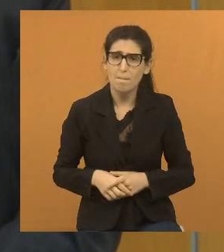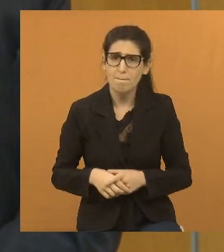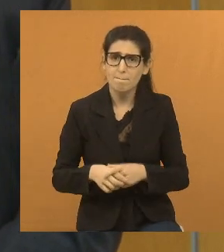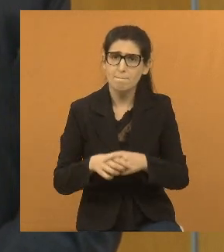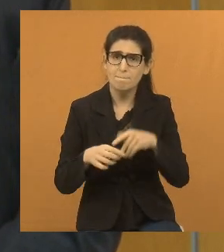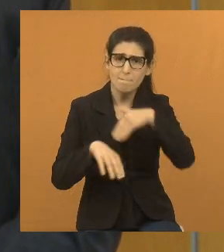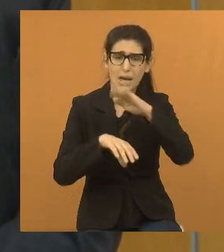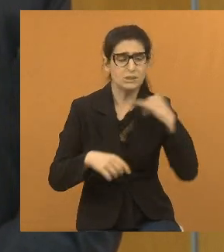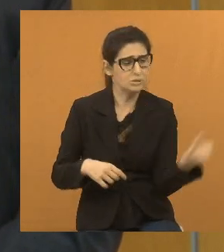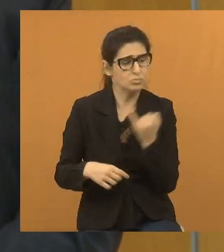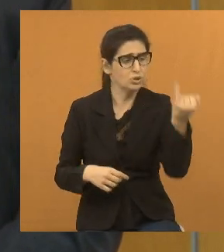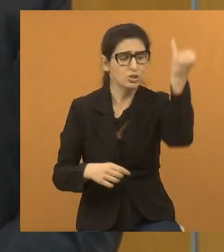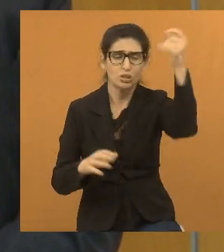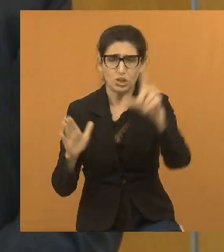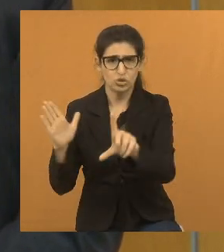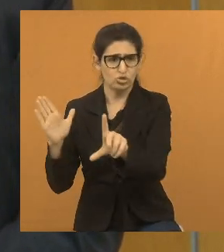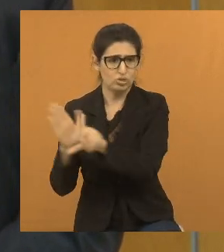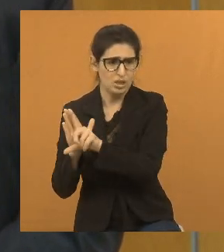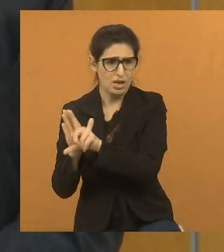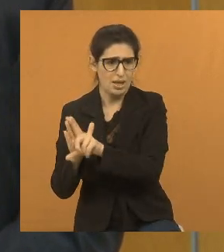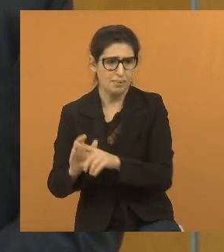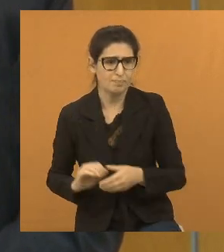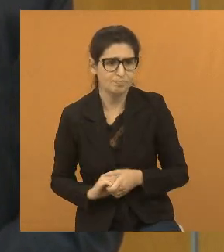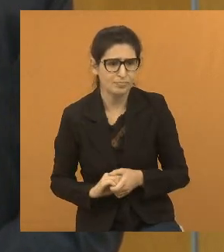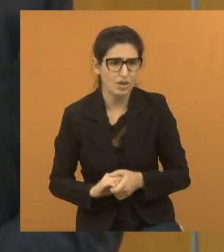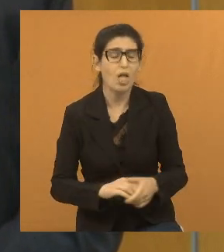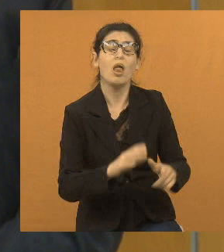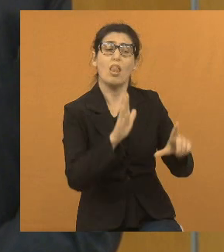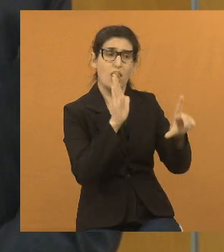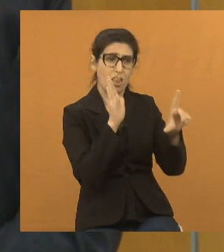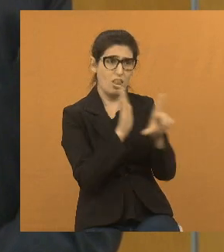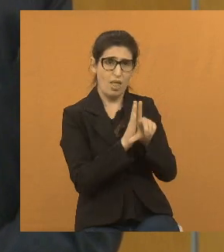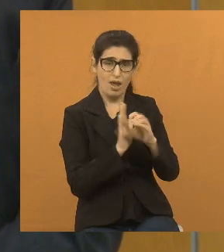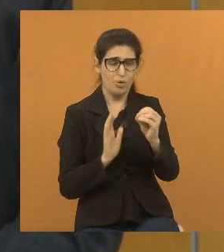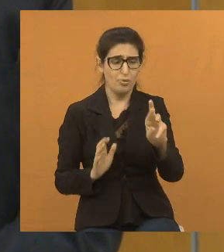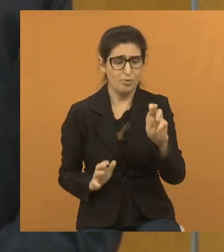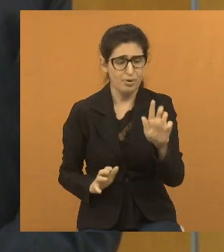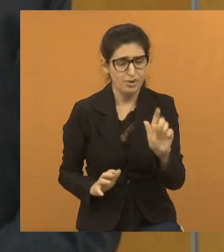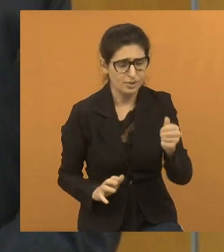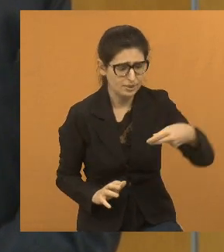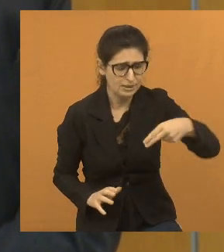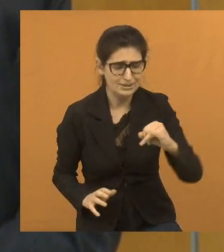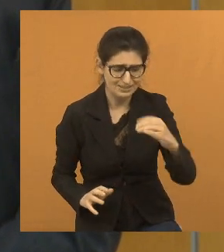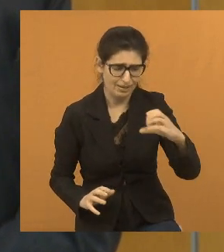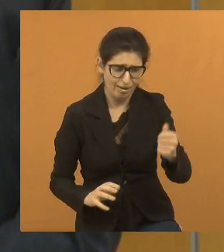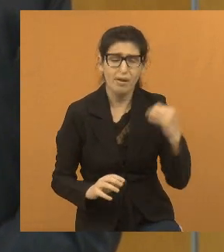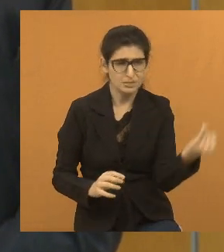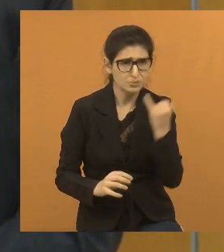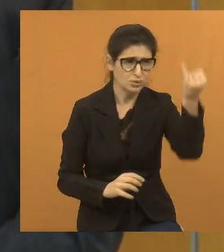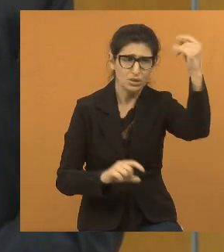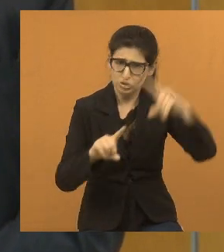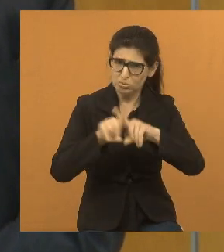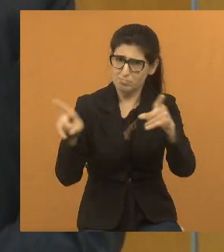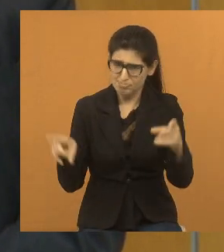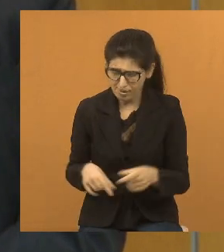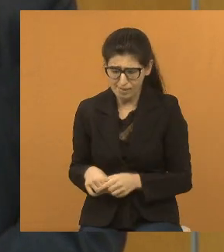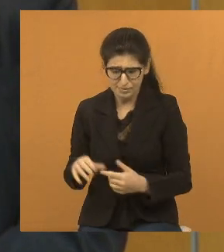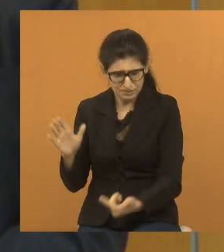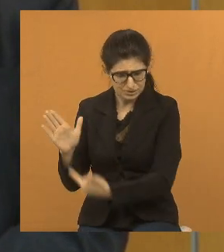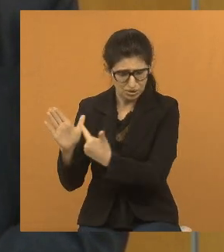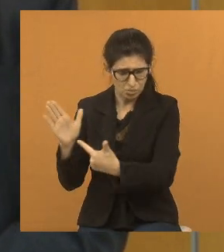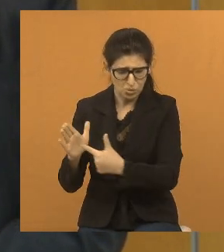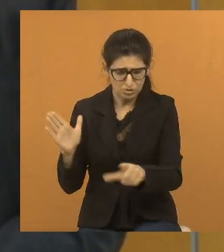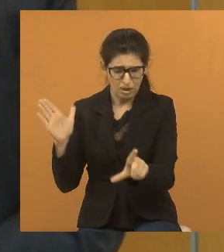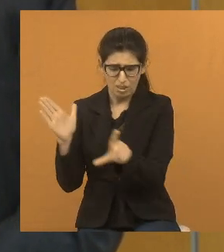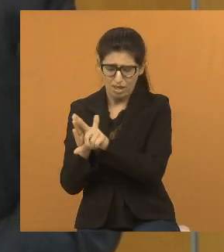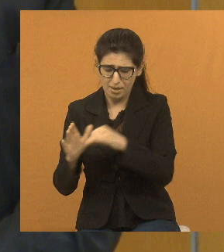tirando aí a nossa lei orgânica. O plano diretor talvez seja a lei mais importante. Esse plano diretor,